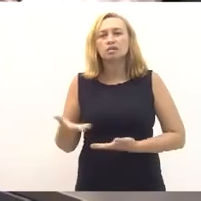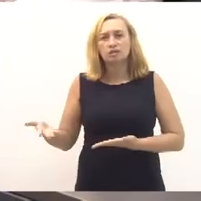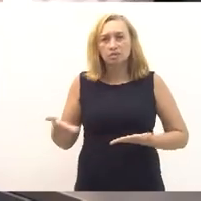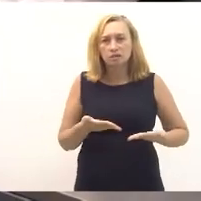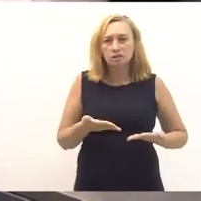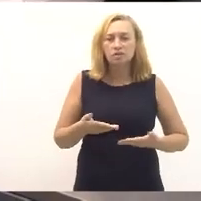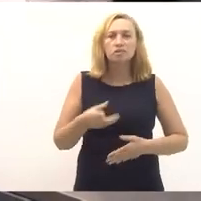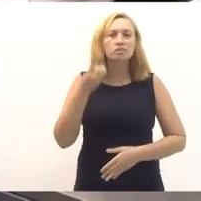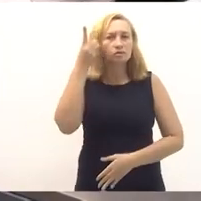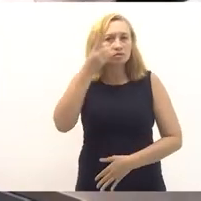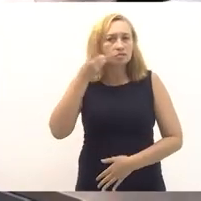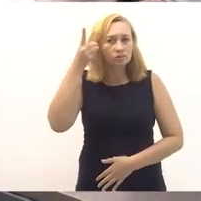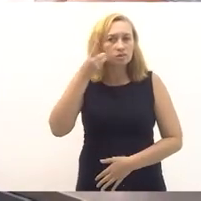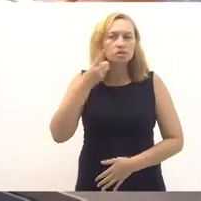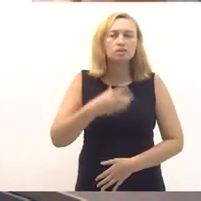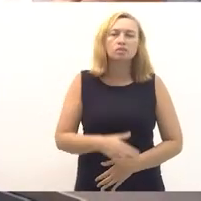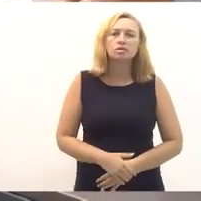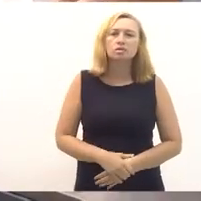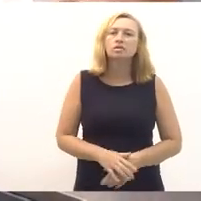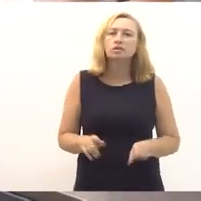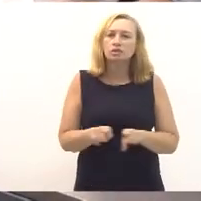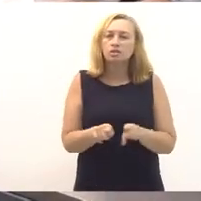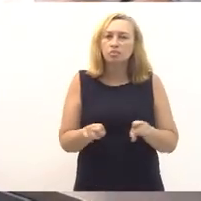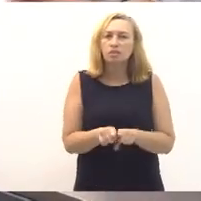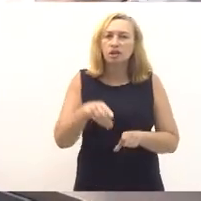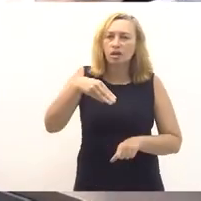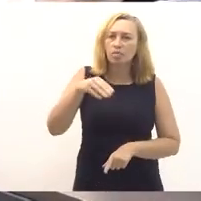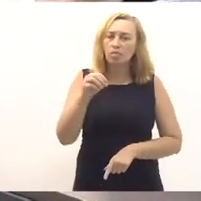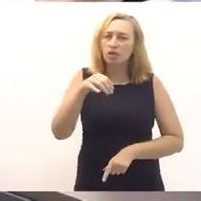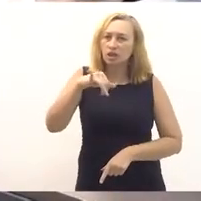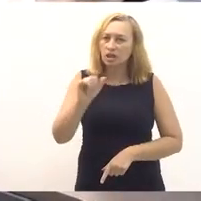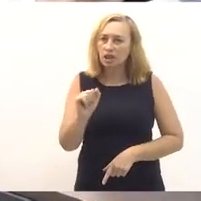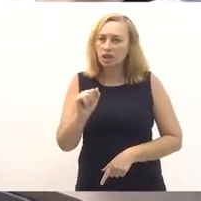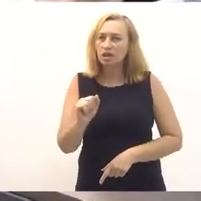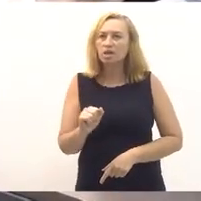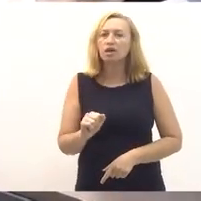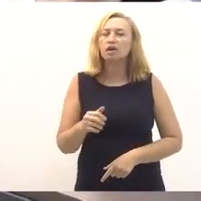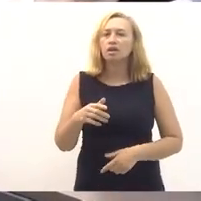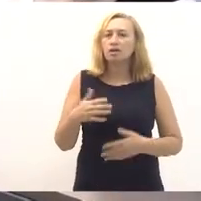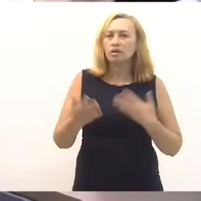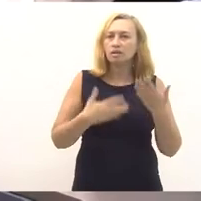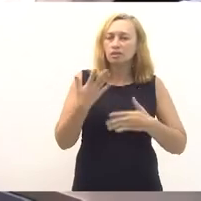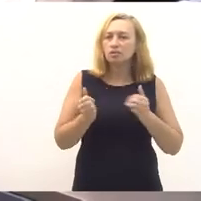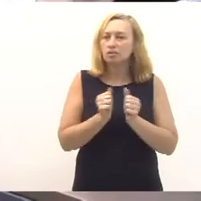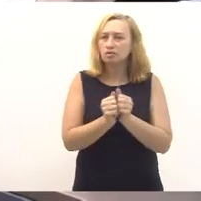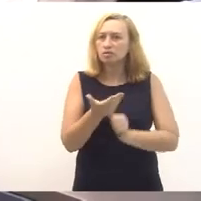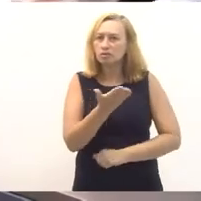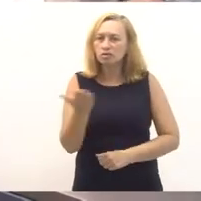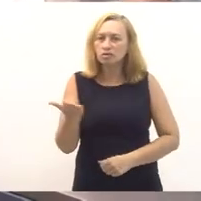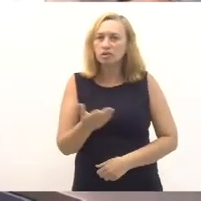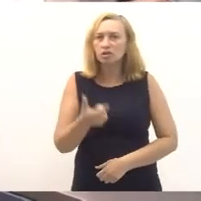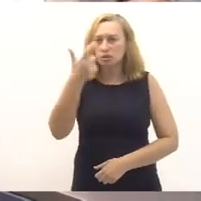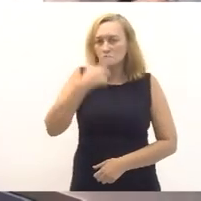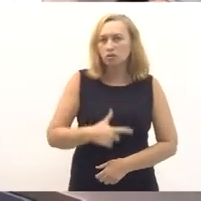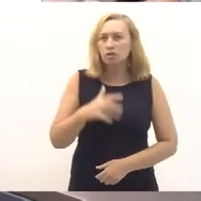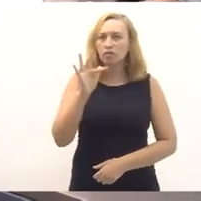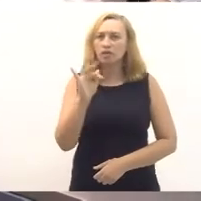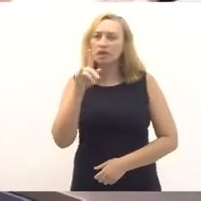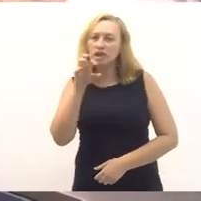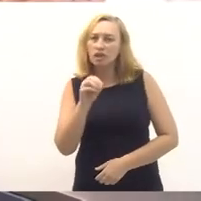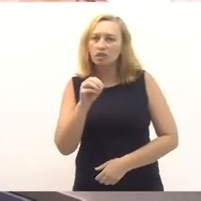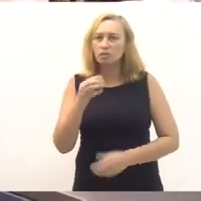é o deputado at a minha Monique não é um prazer estar aqui com vocês bem eu sou o Fernando